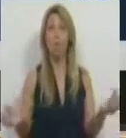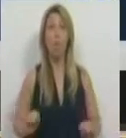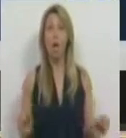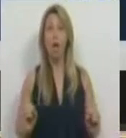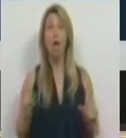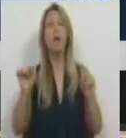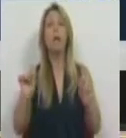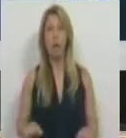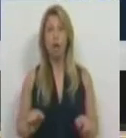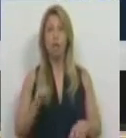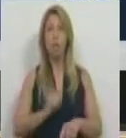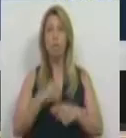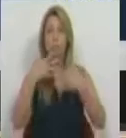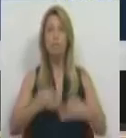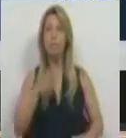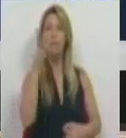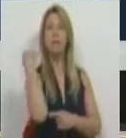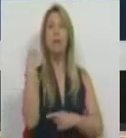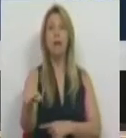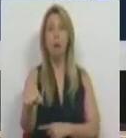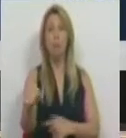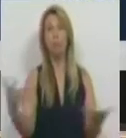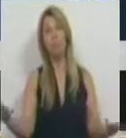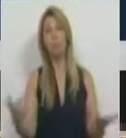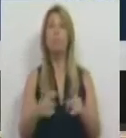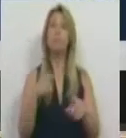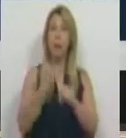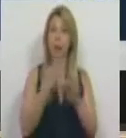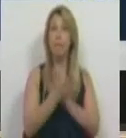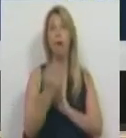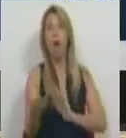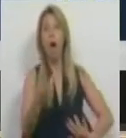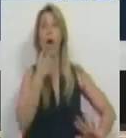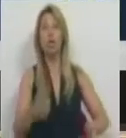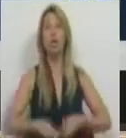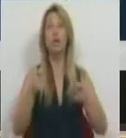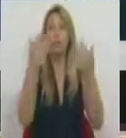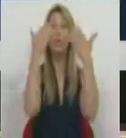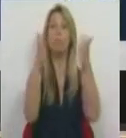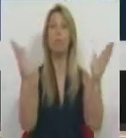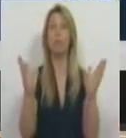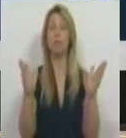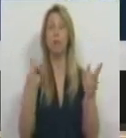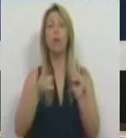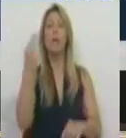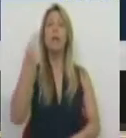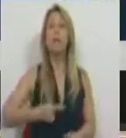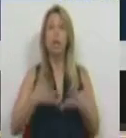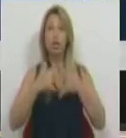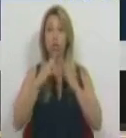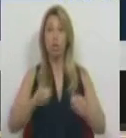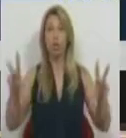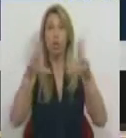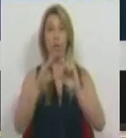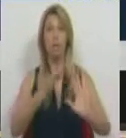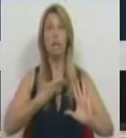o momento de dizer não. Só há emprego com investimento e democracia. O que exige a reestruturação da dívida, por